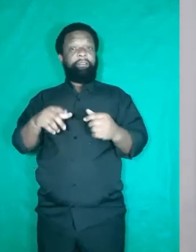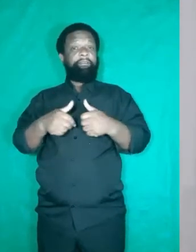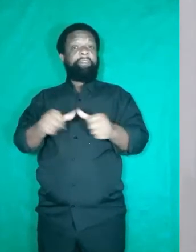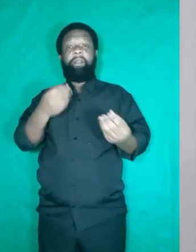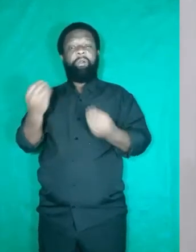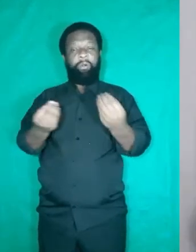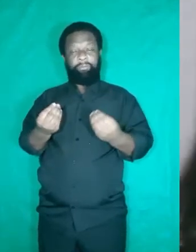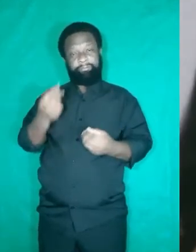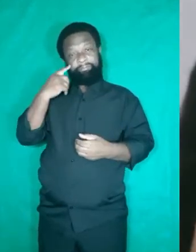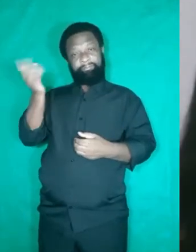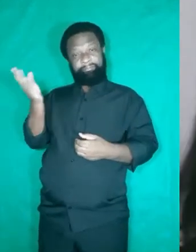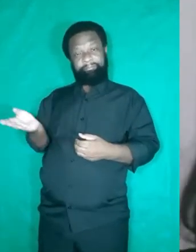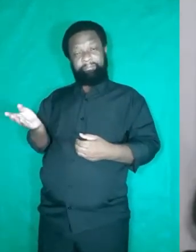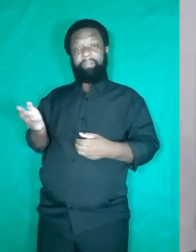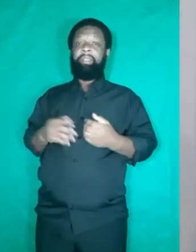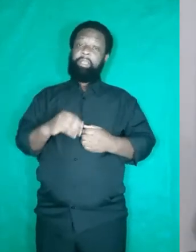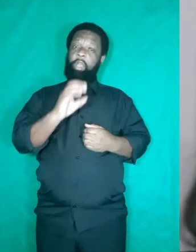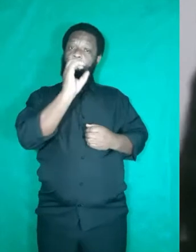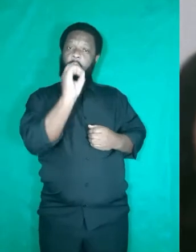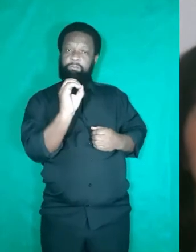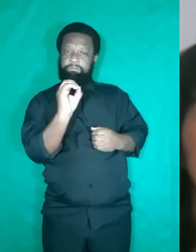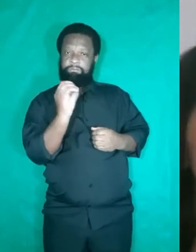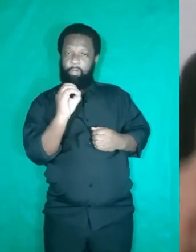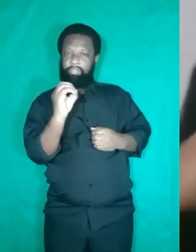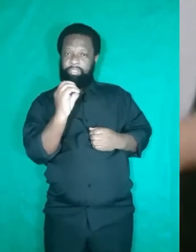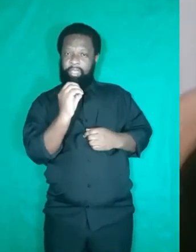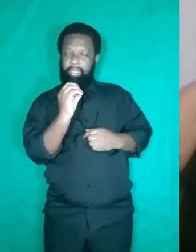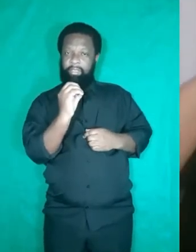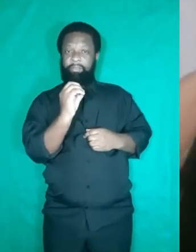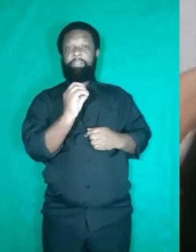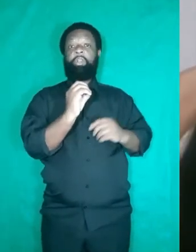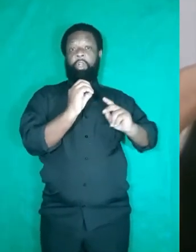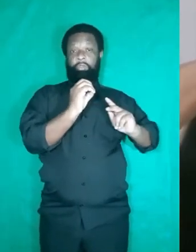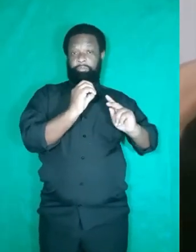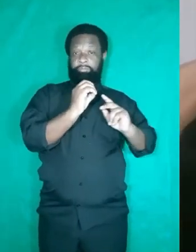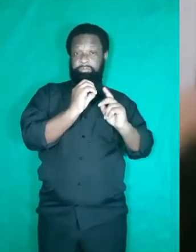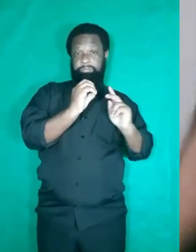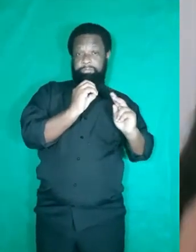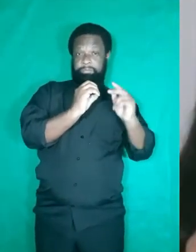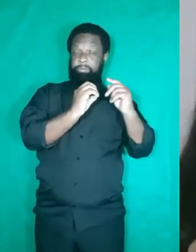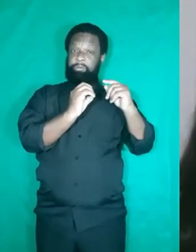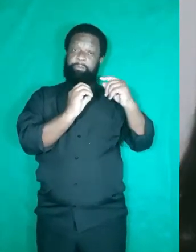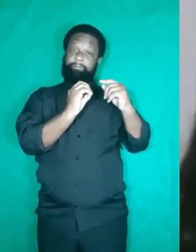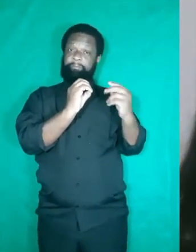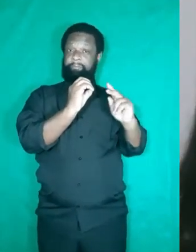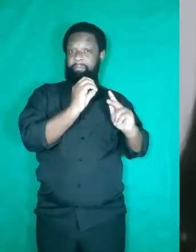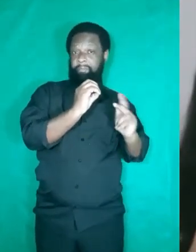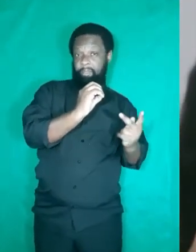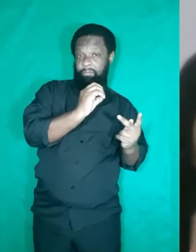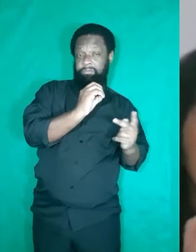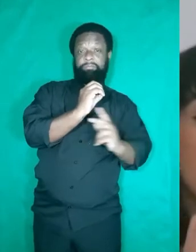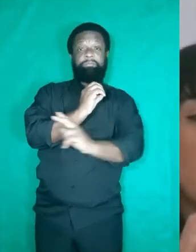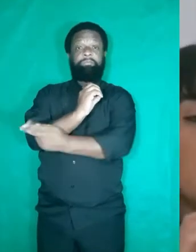assim, ó. Nós temos o oxigênio no meio, os dois pares de elétrons aqui em cima